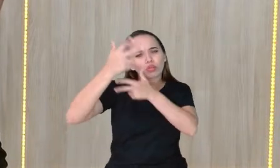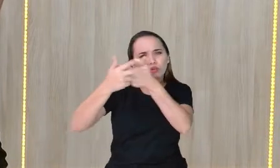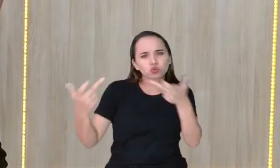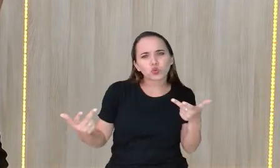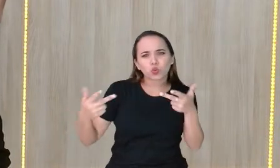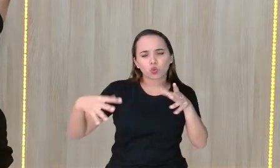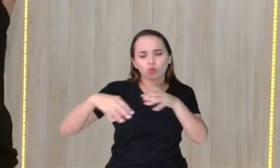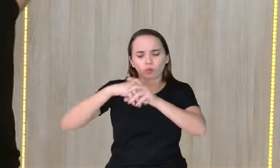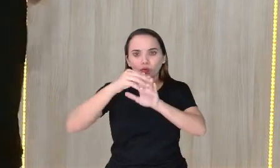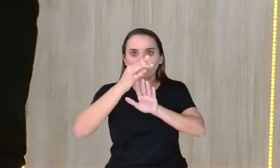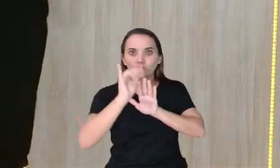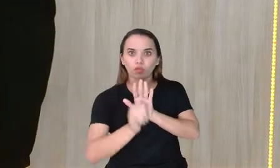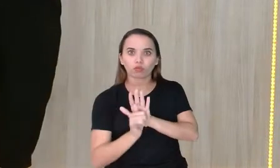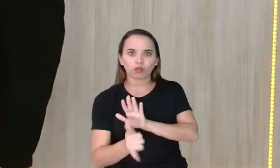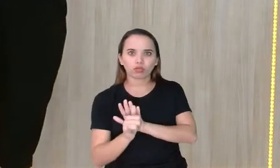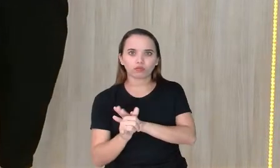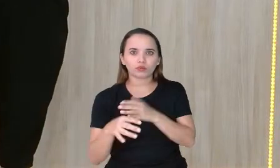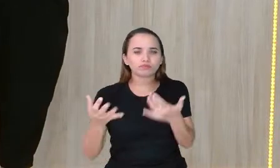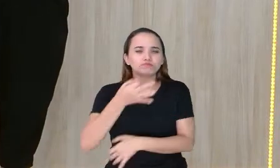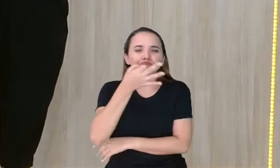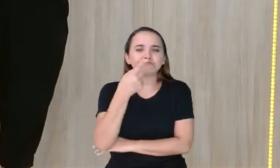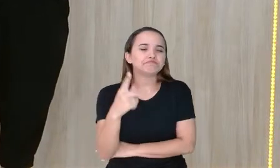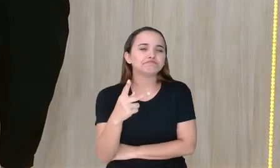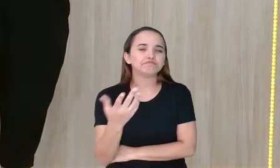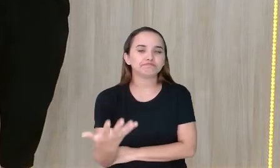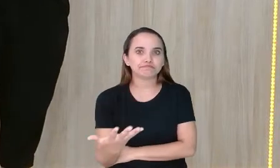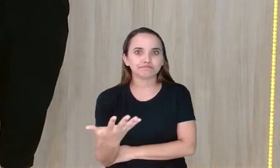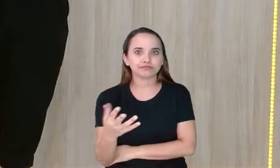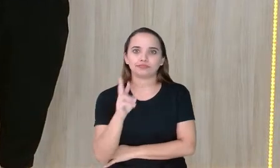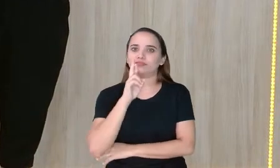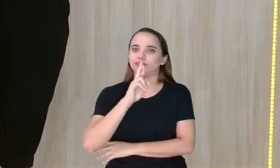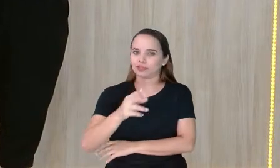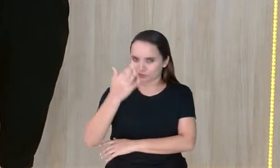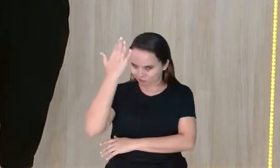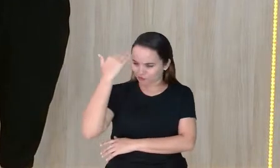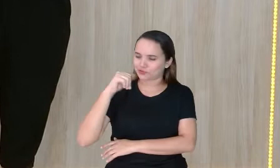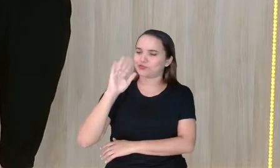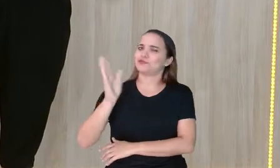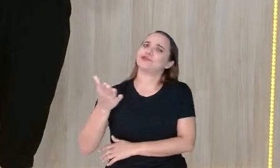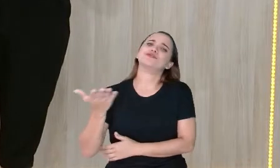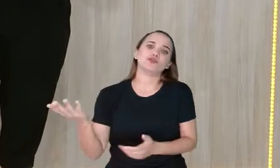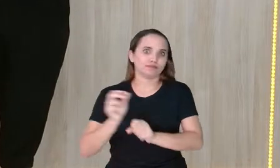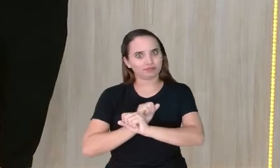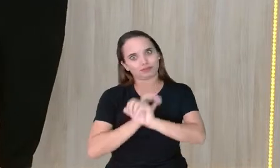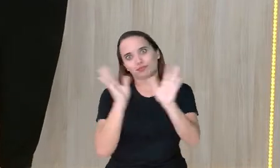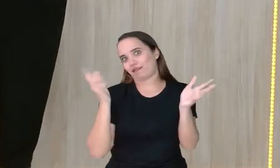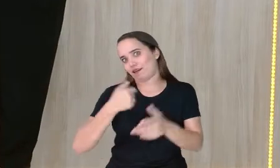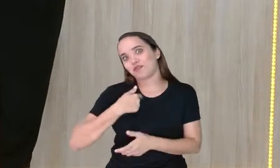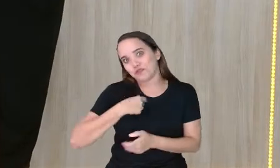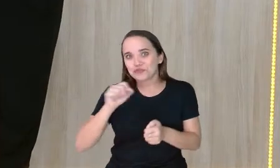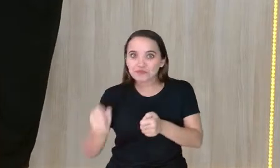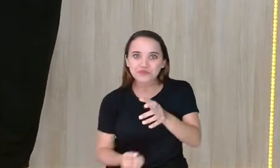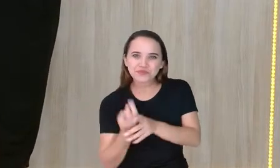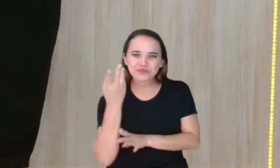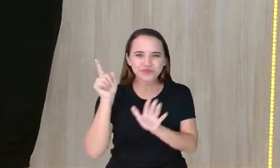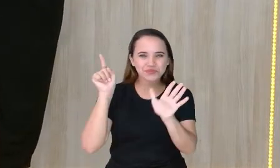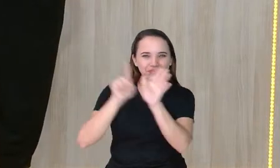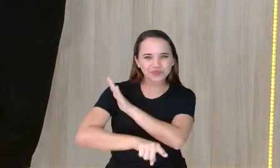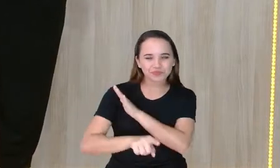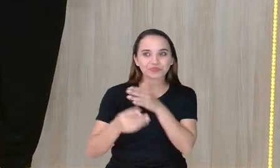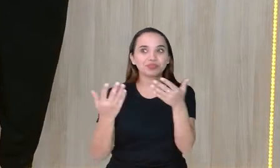aí, pessoal, o que vocês acham? A resposta eu sei, né? Claro, visto que eu que fiz a pergunta. E a resposta para